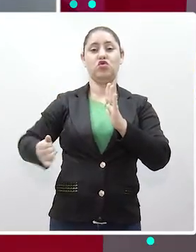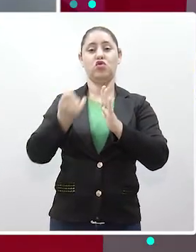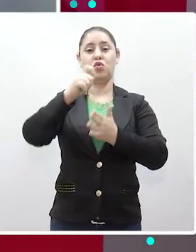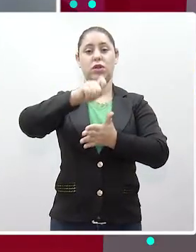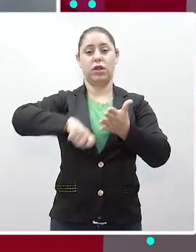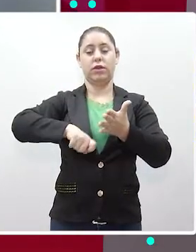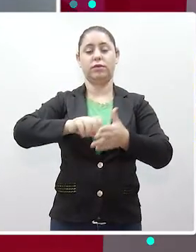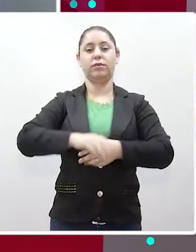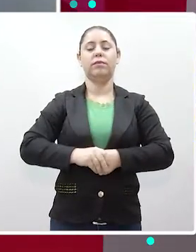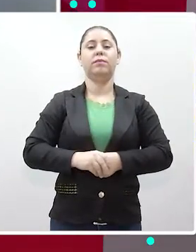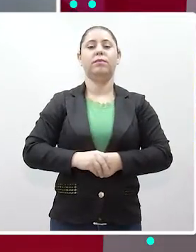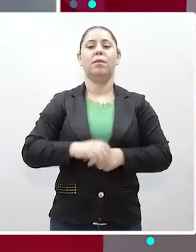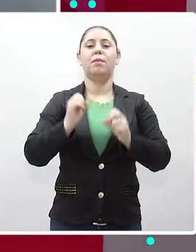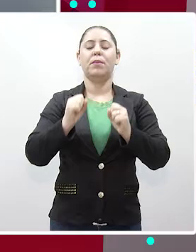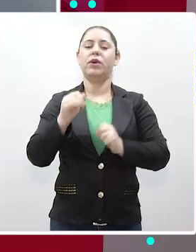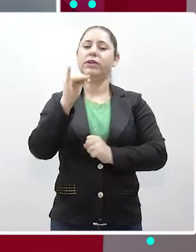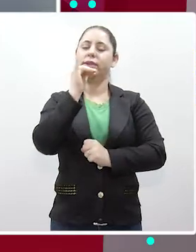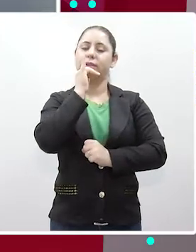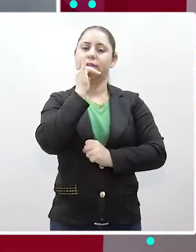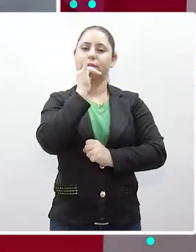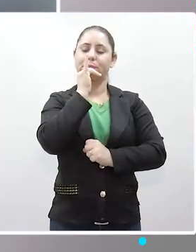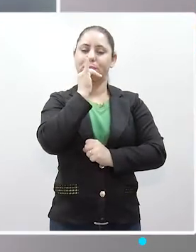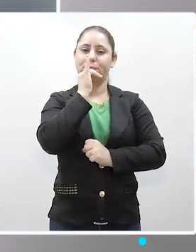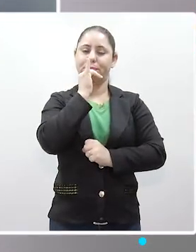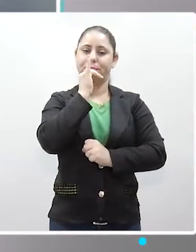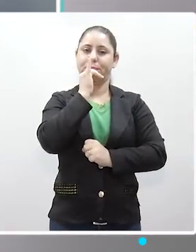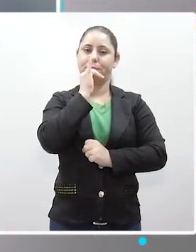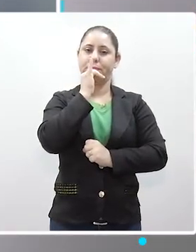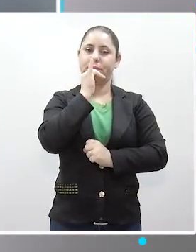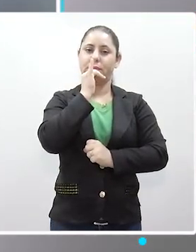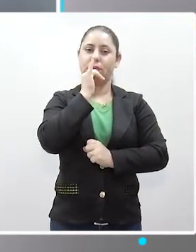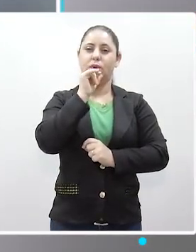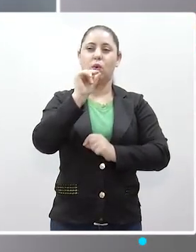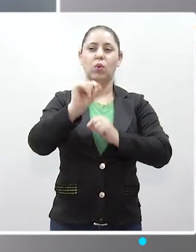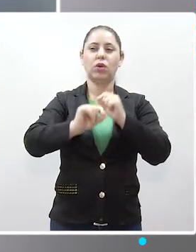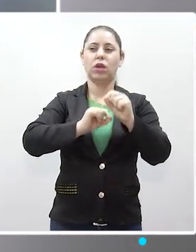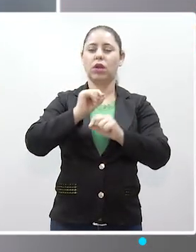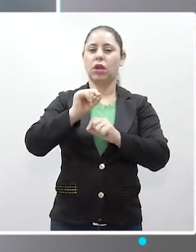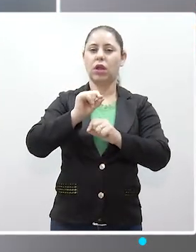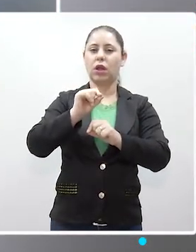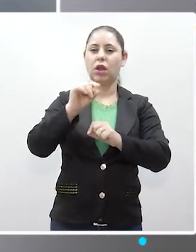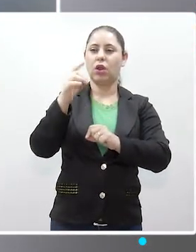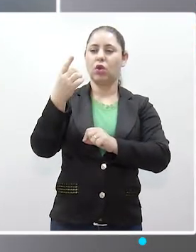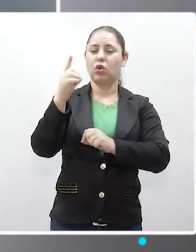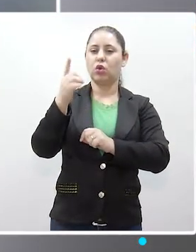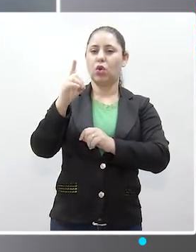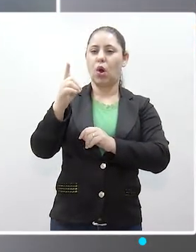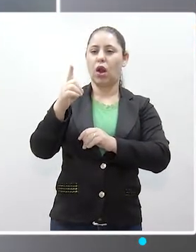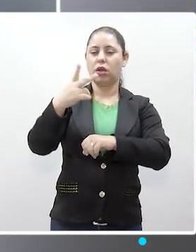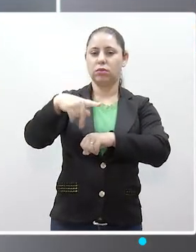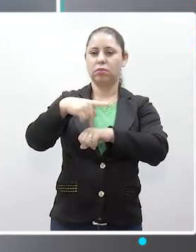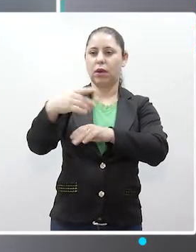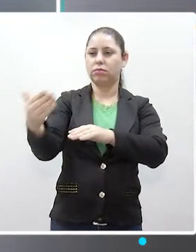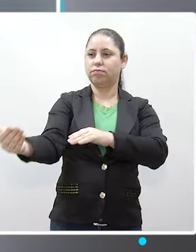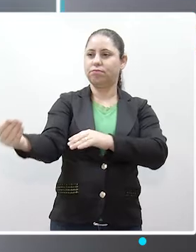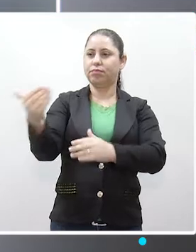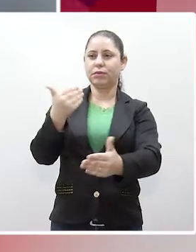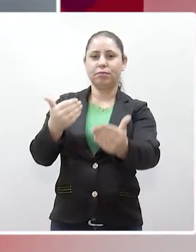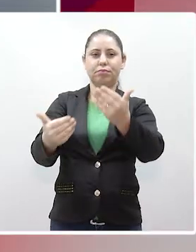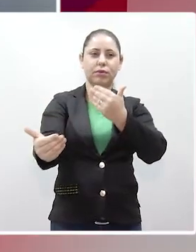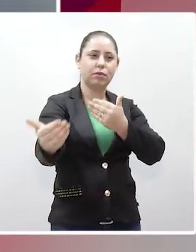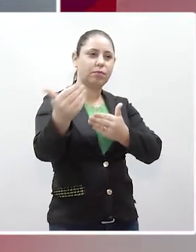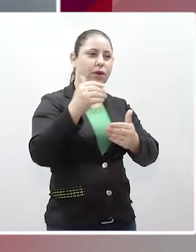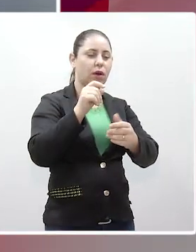juros, você pode, por exemplo, atrair dólares do mercado internacional